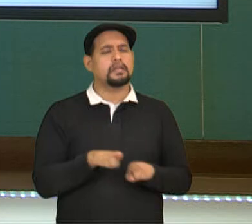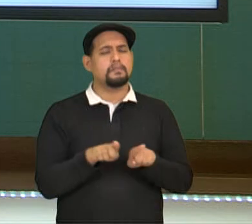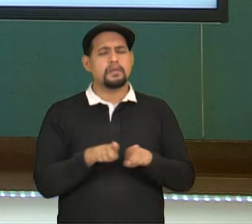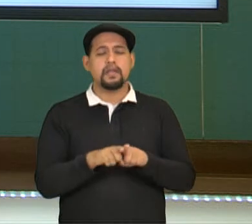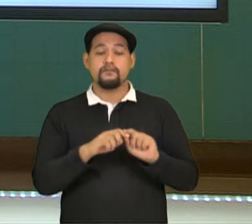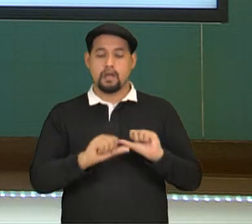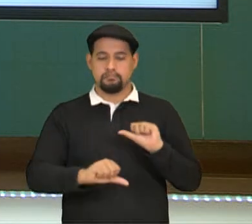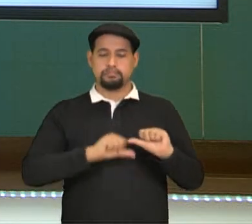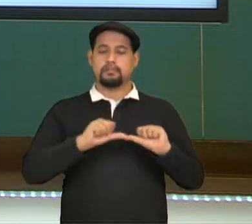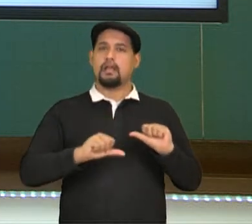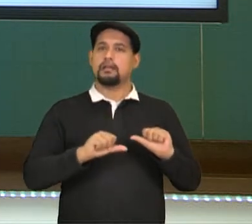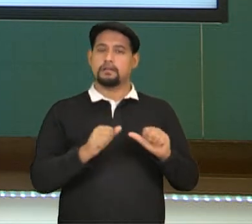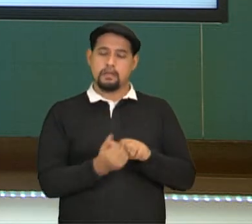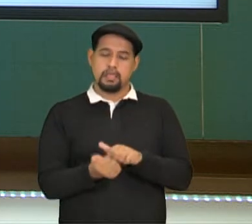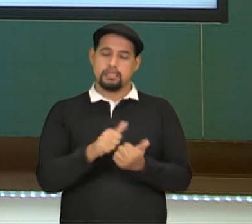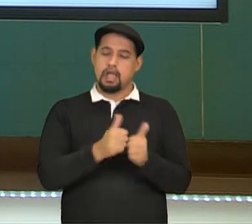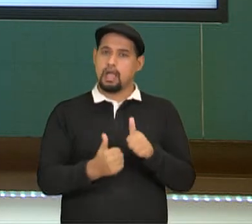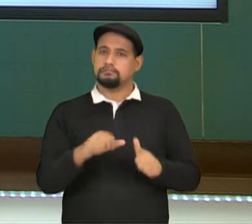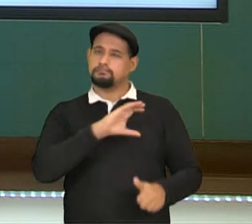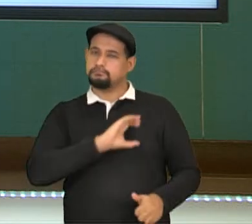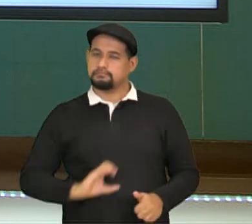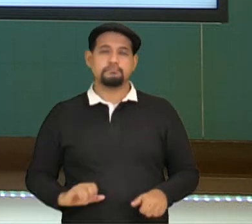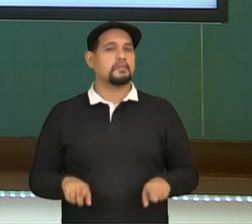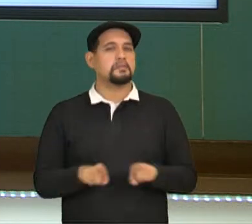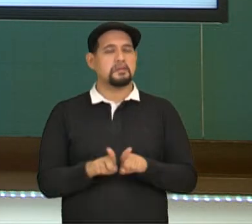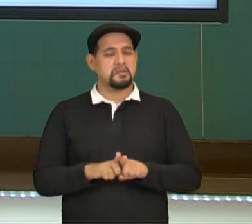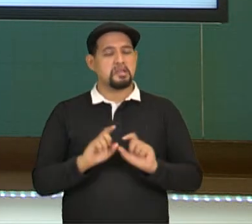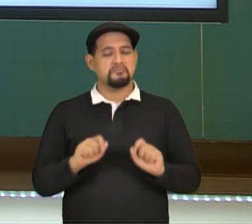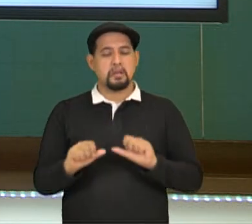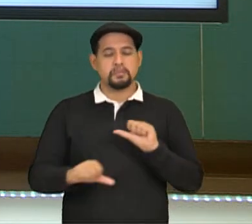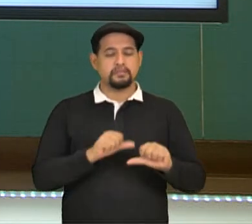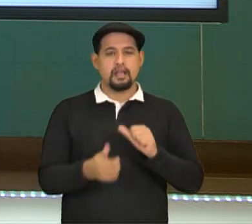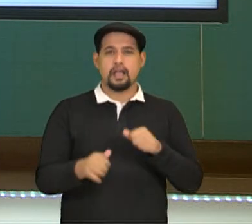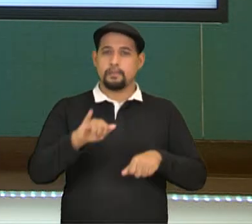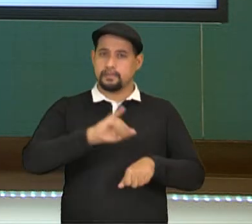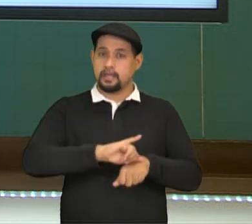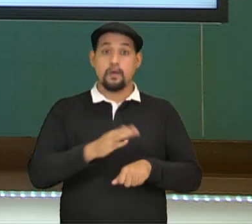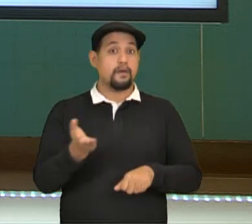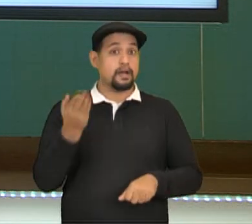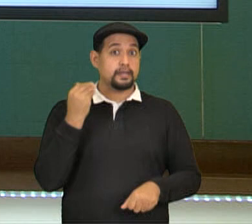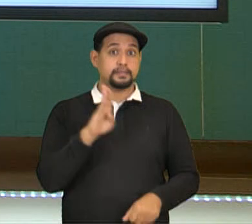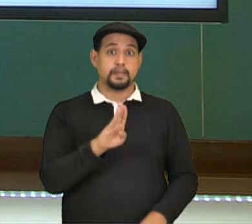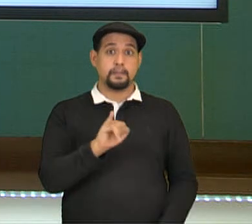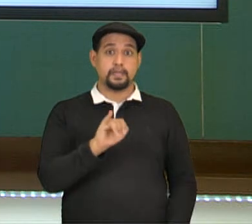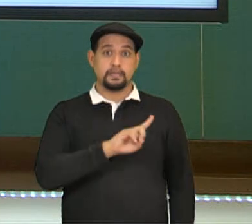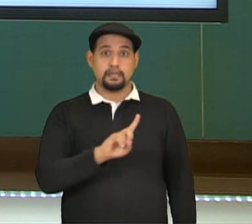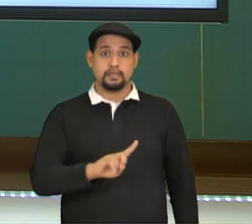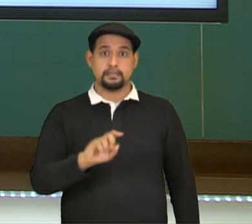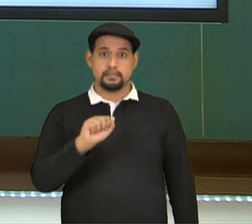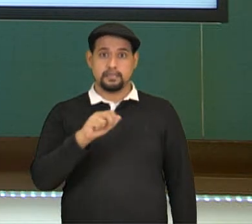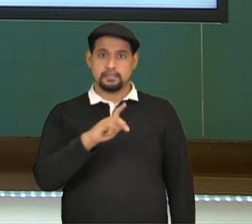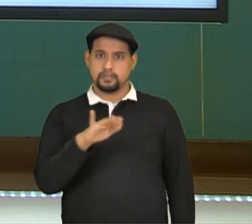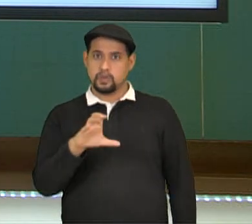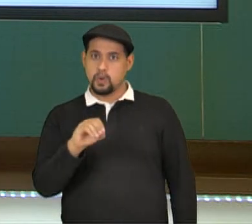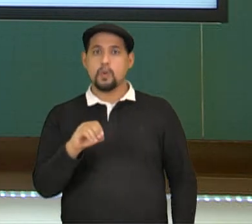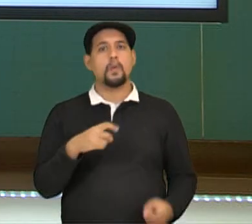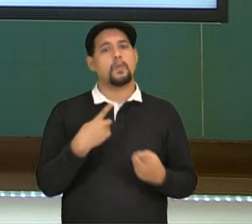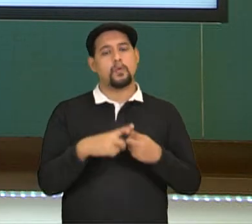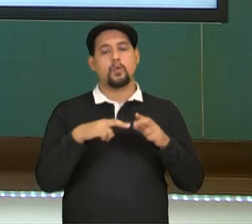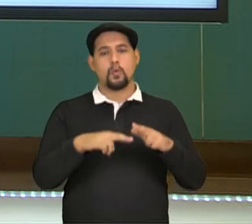converter ao cristianismo, que vai mudar a capital para Constantinopla, que antes era a cidade de Bizâncio, até por isso o nome de